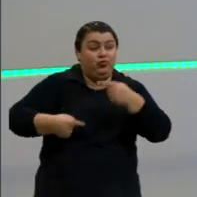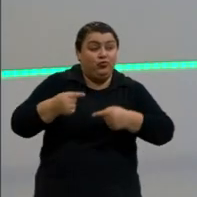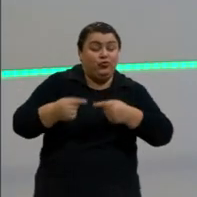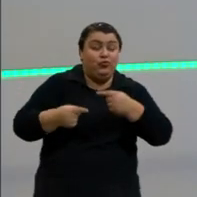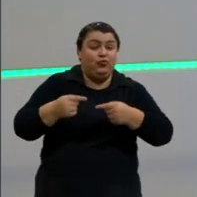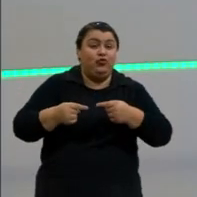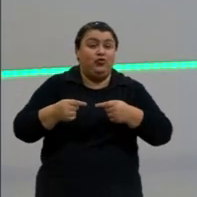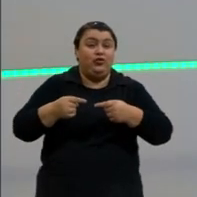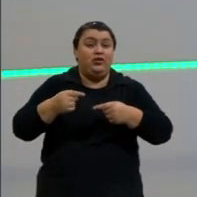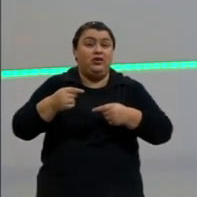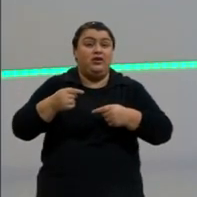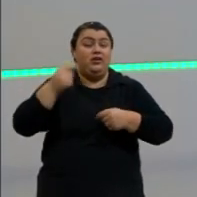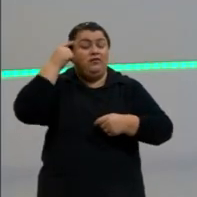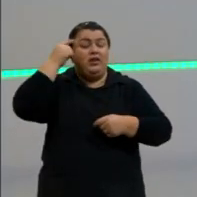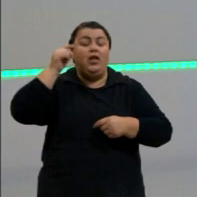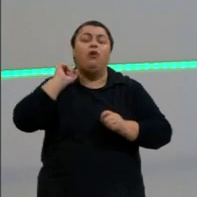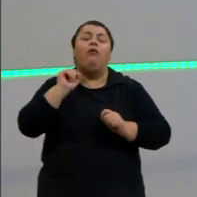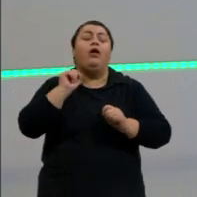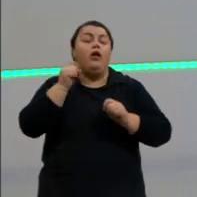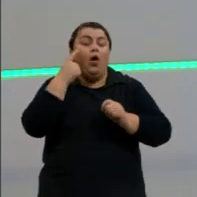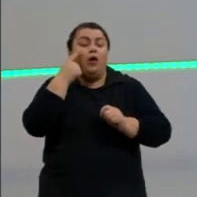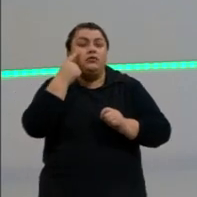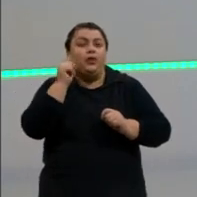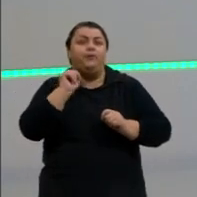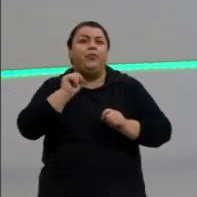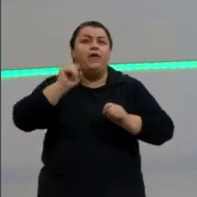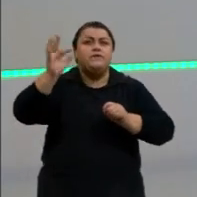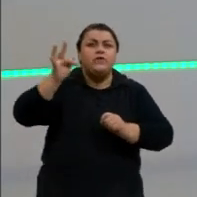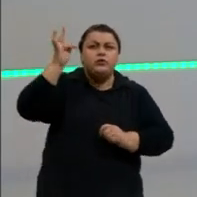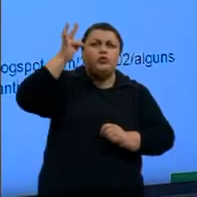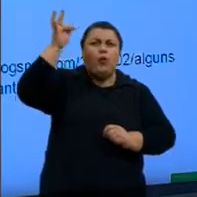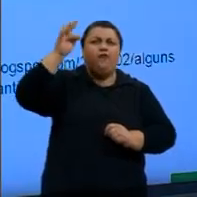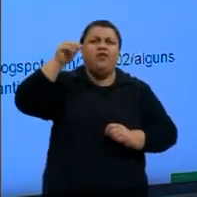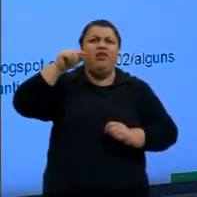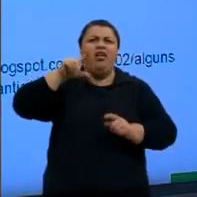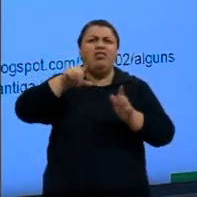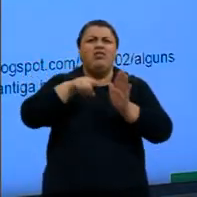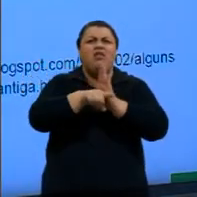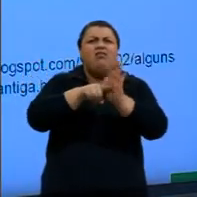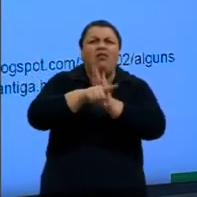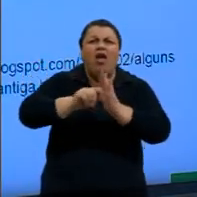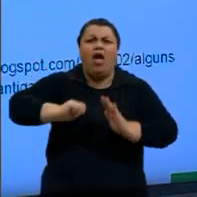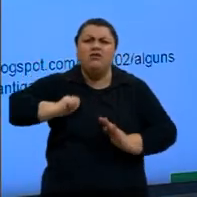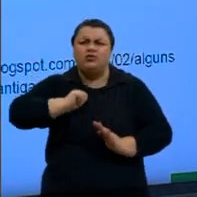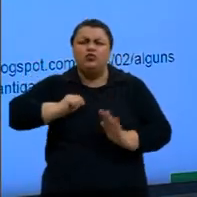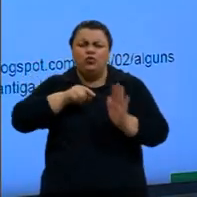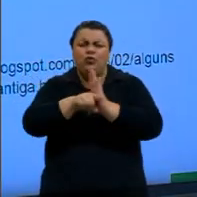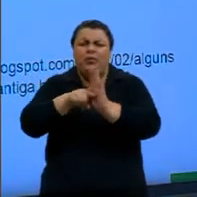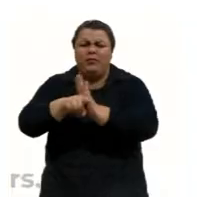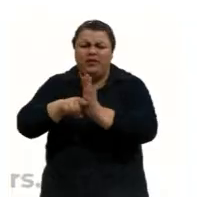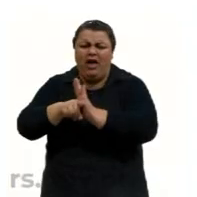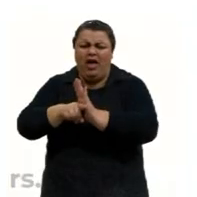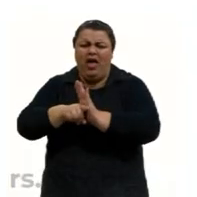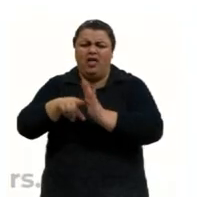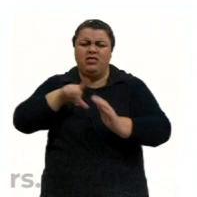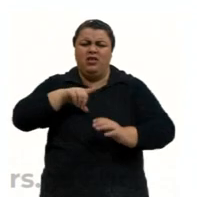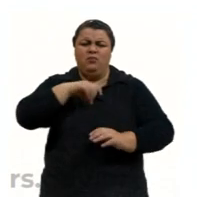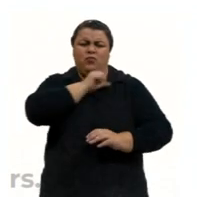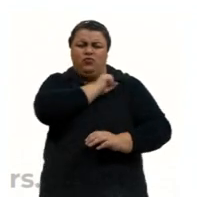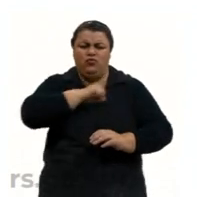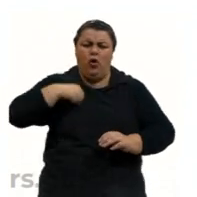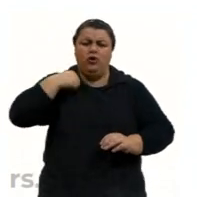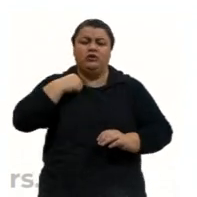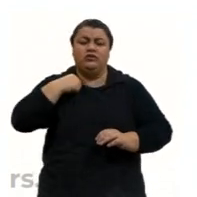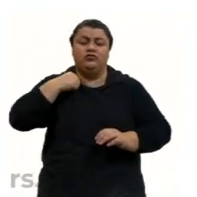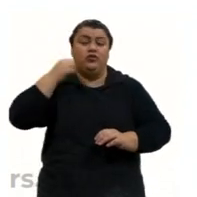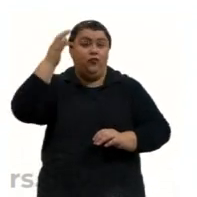então olha só a filosofia tem essa essa atitude de indagar aí nós temos aí o Sócrates Grande